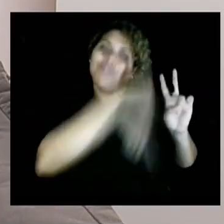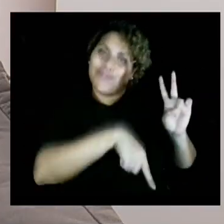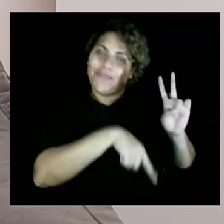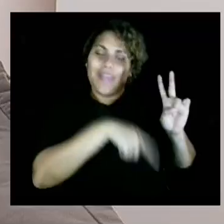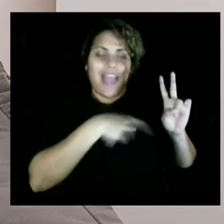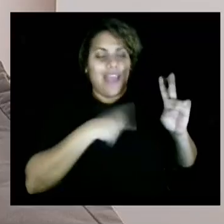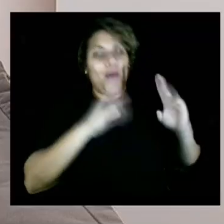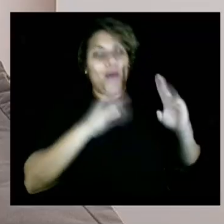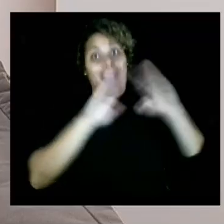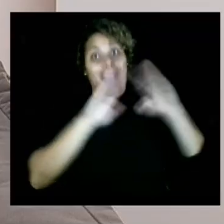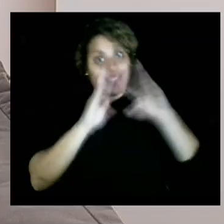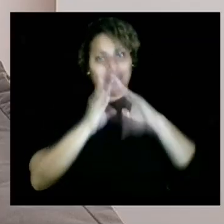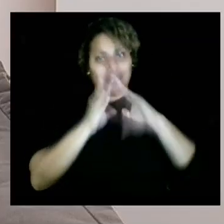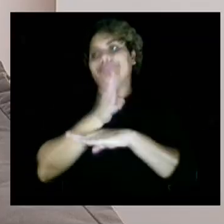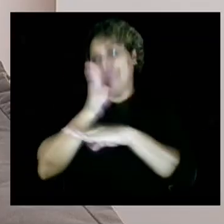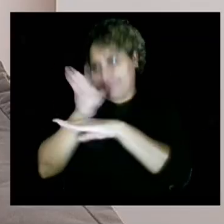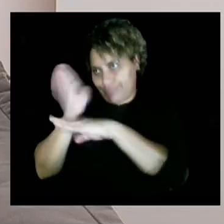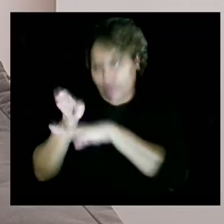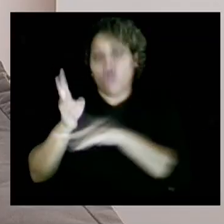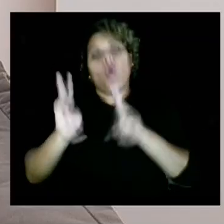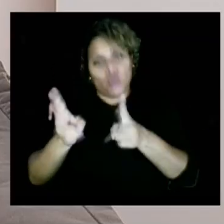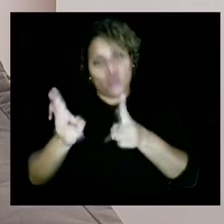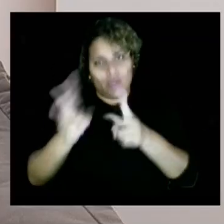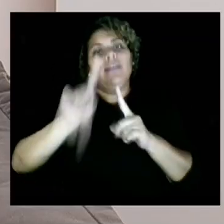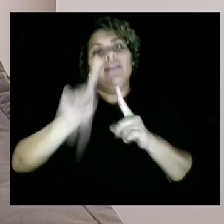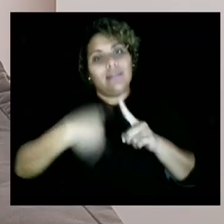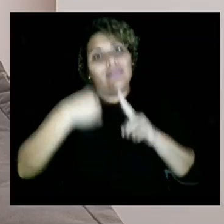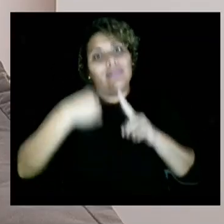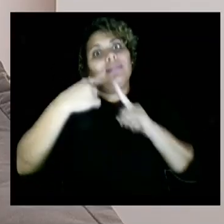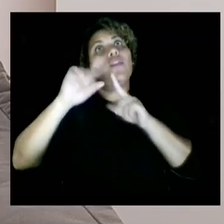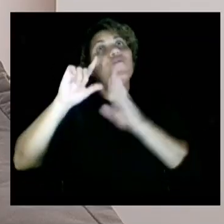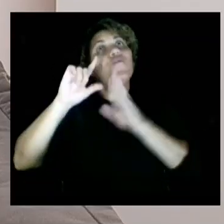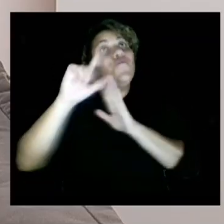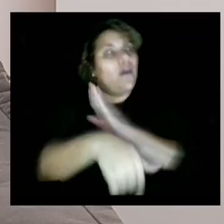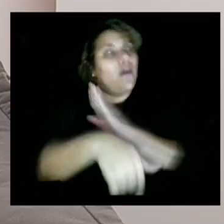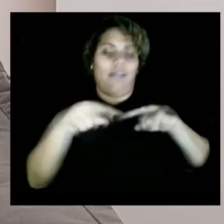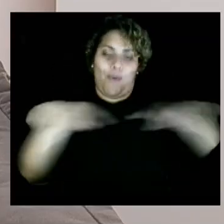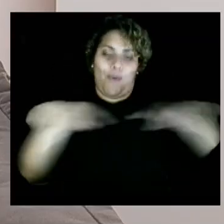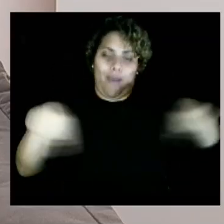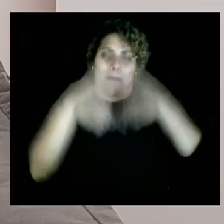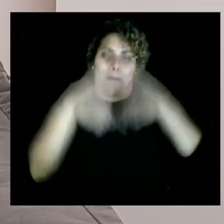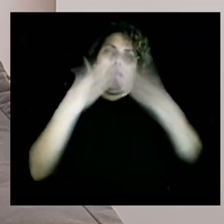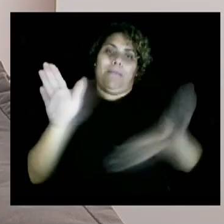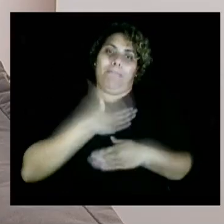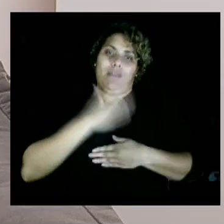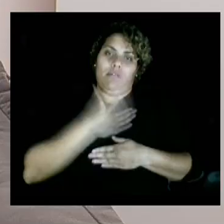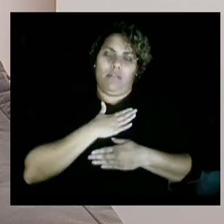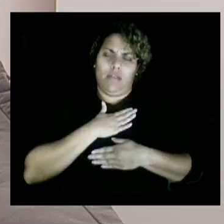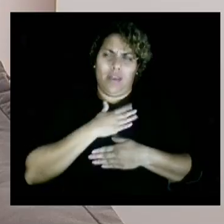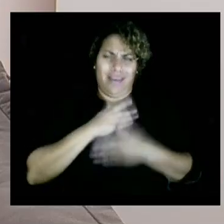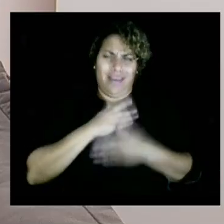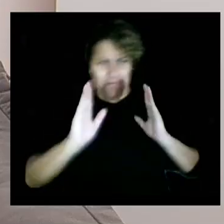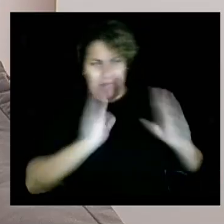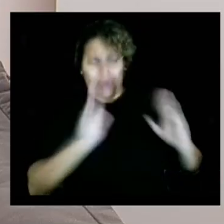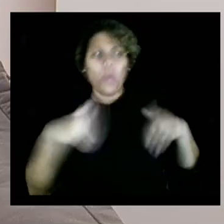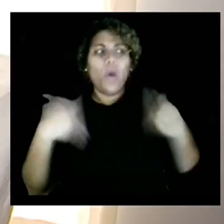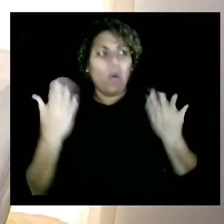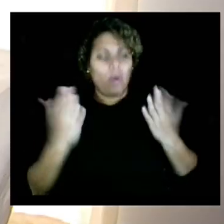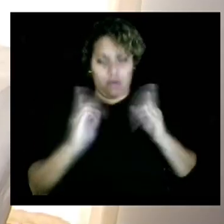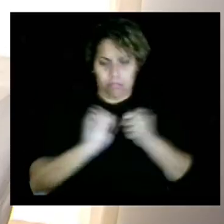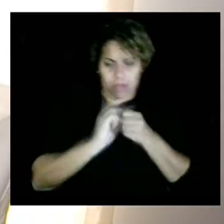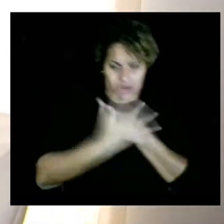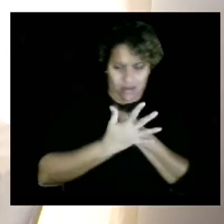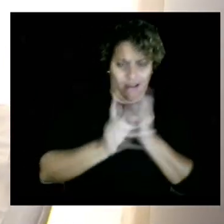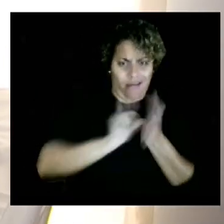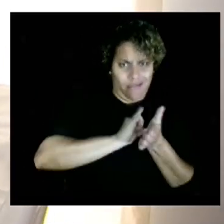que veio eu abri o meu espaço. Na pandemia ou pós-pandemia? Como foi essa história? Foi pós-pandemia. Na pandemia,